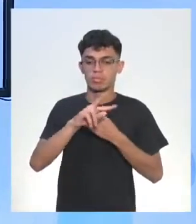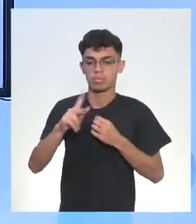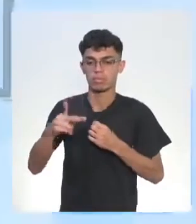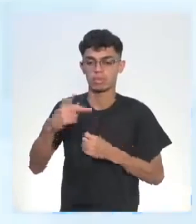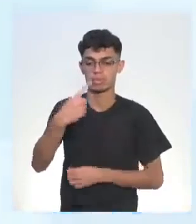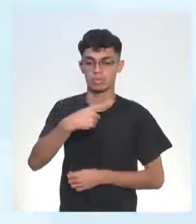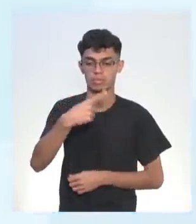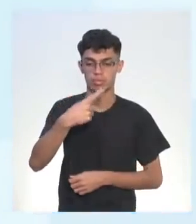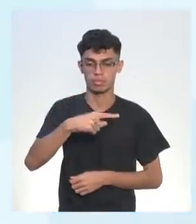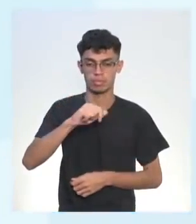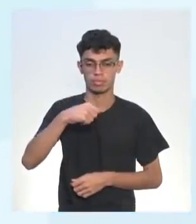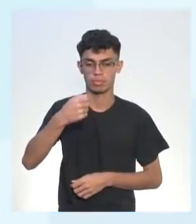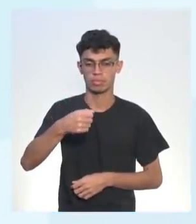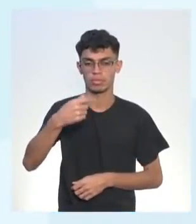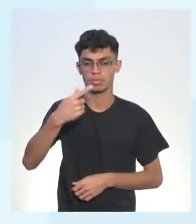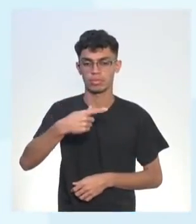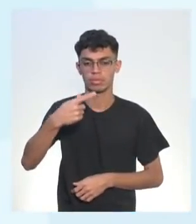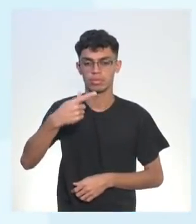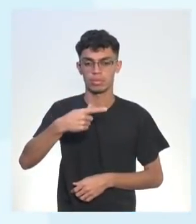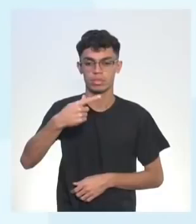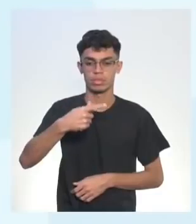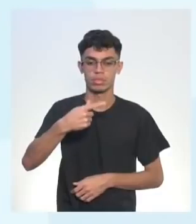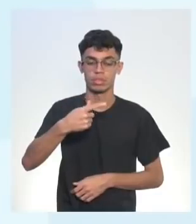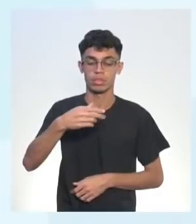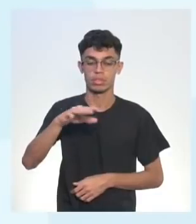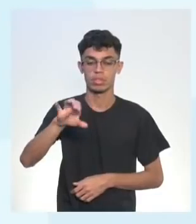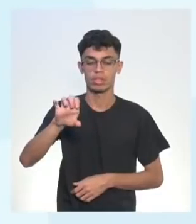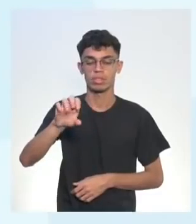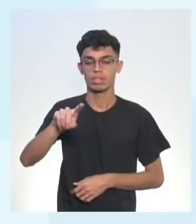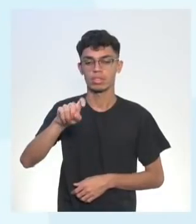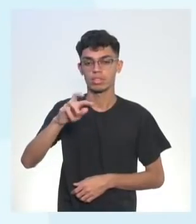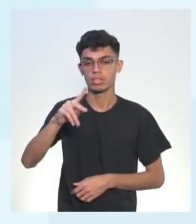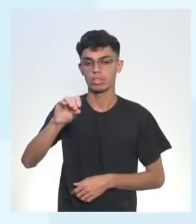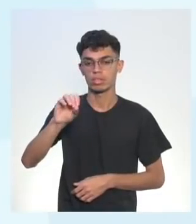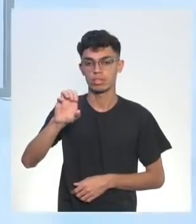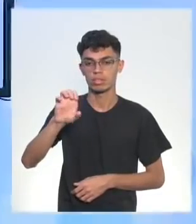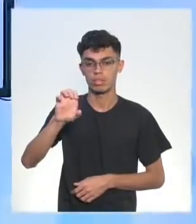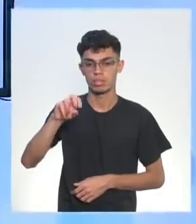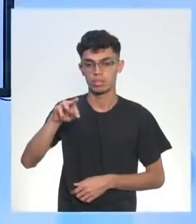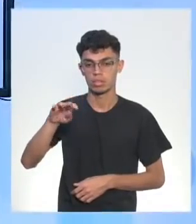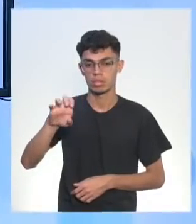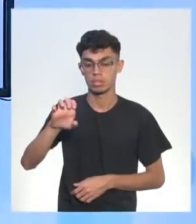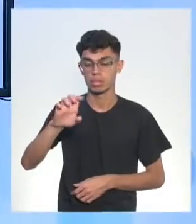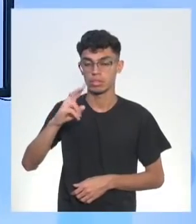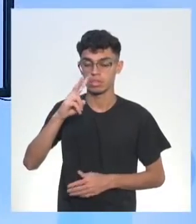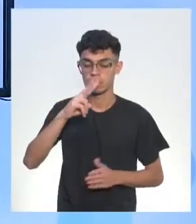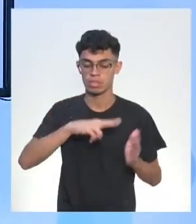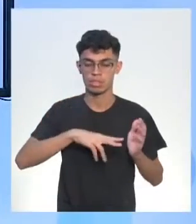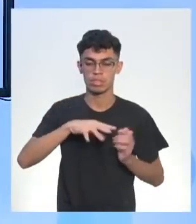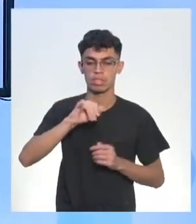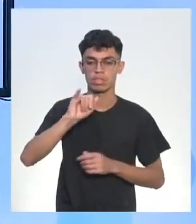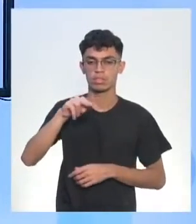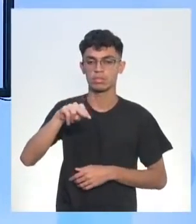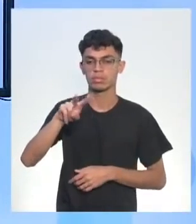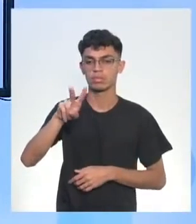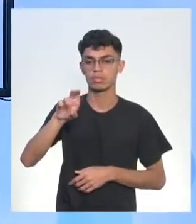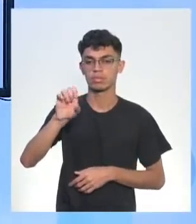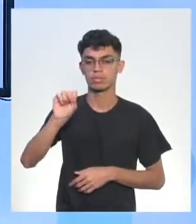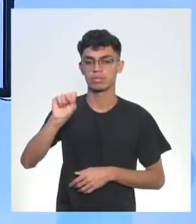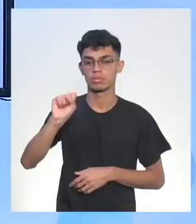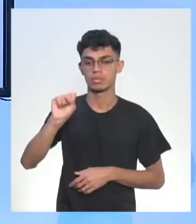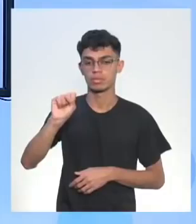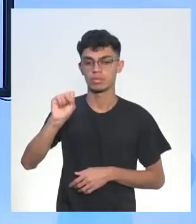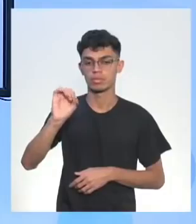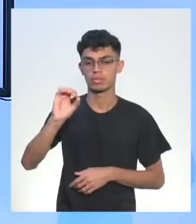sinal é negativo, lembrando quando o expoente é negativo, a gente lê inverso, tá bom? Então, o que a gente faz? A gente inverte